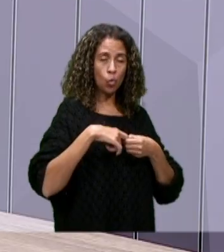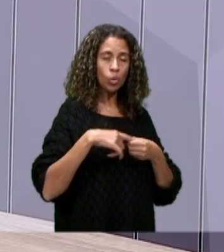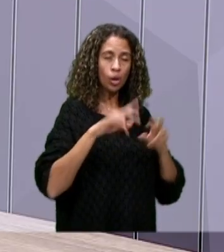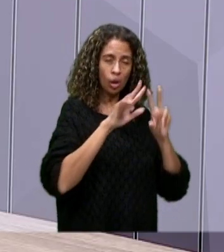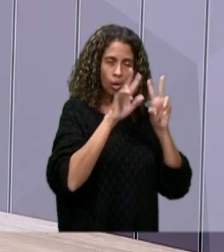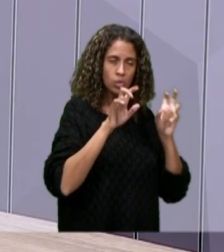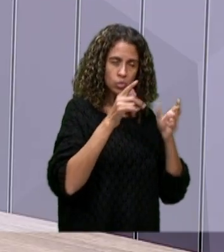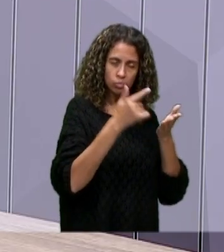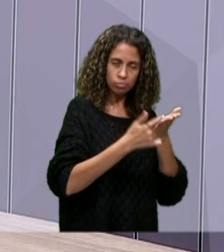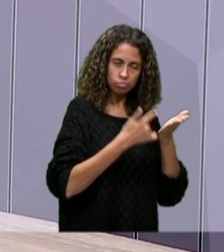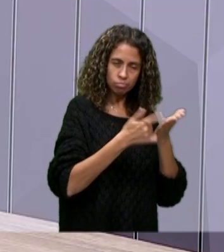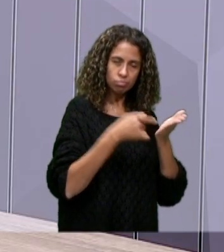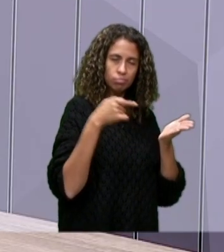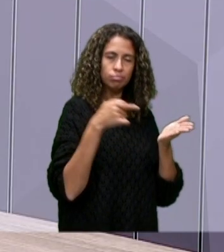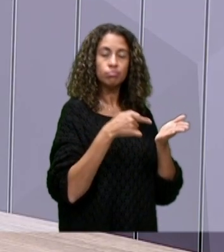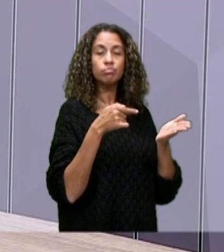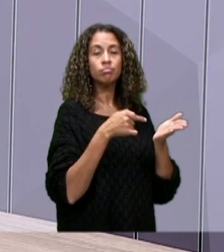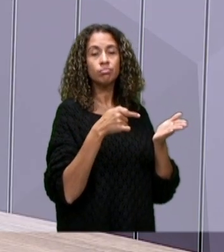caso,